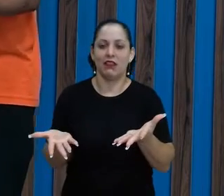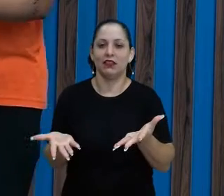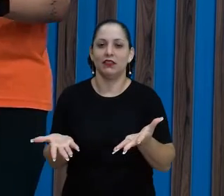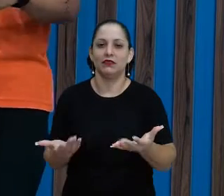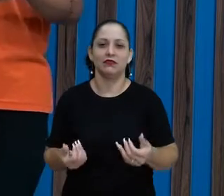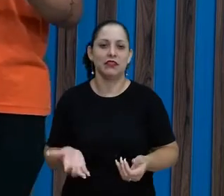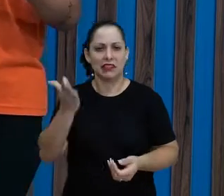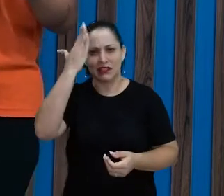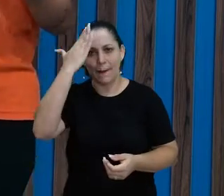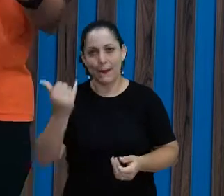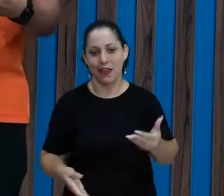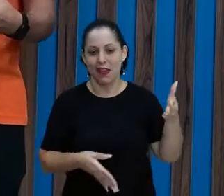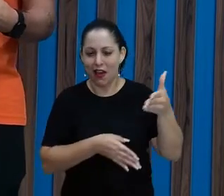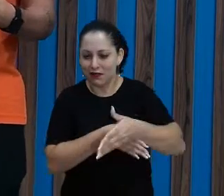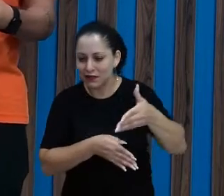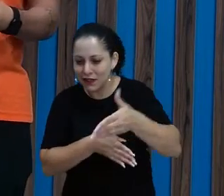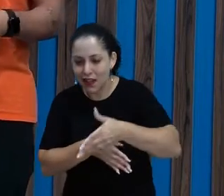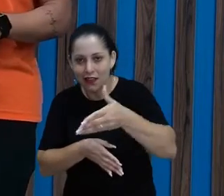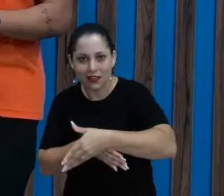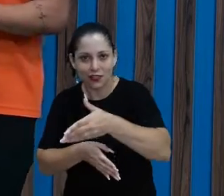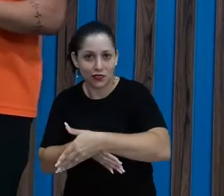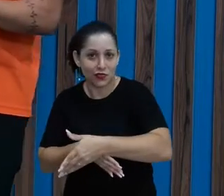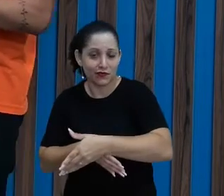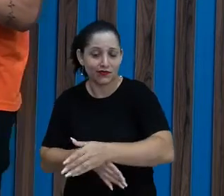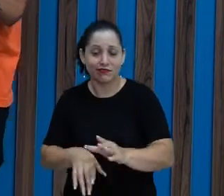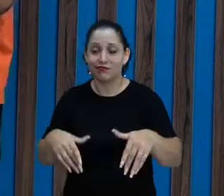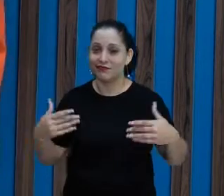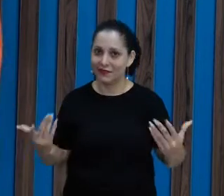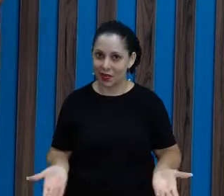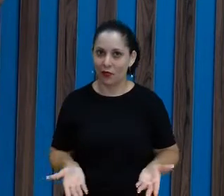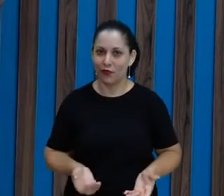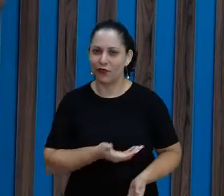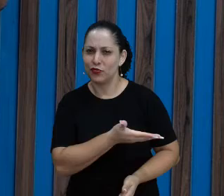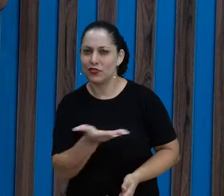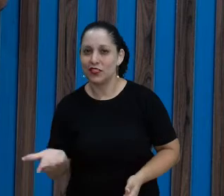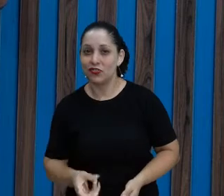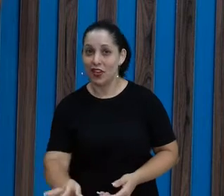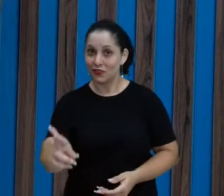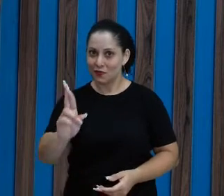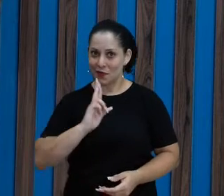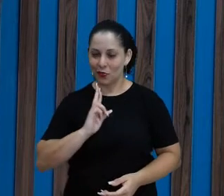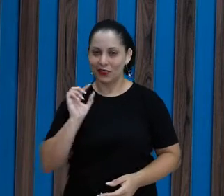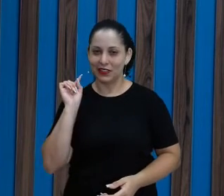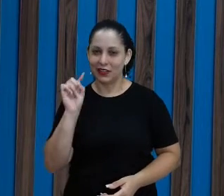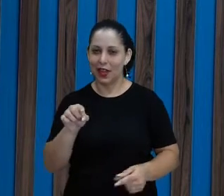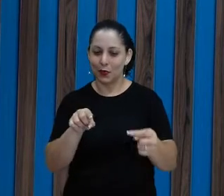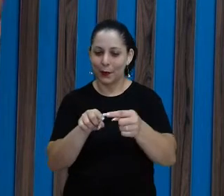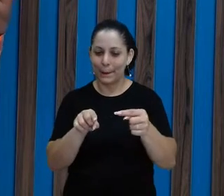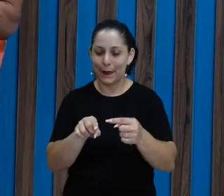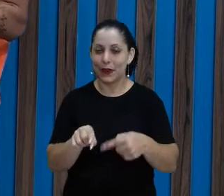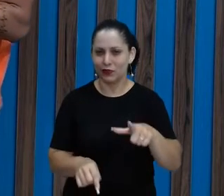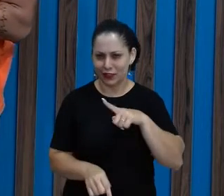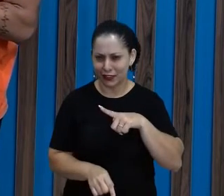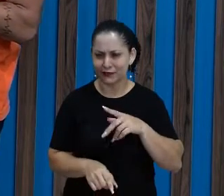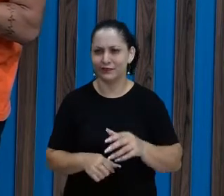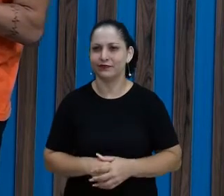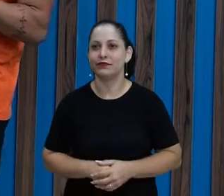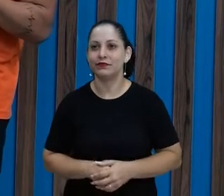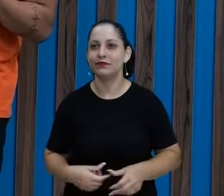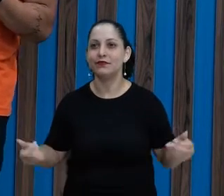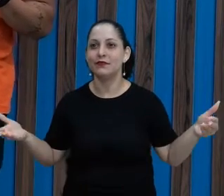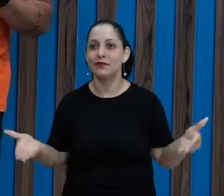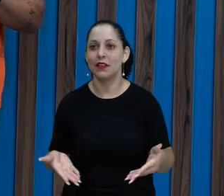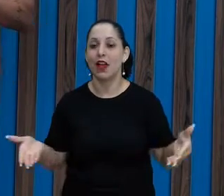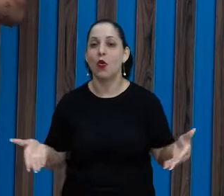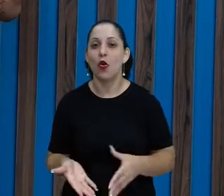assim, pra gente ter acesso a essa prática. Então, comenta aí com a gente se no seu bairro tem pra gente saber. E aí, ó,